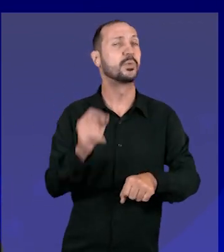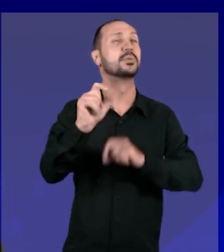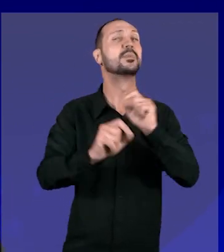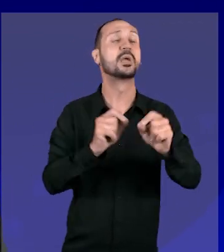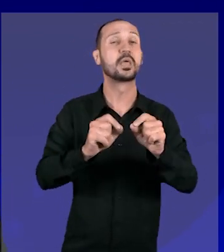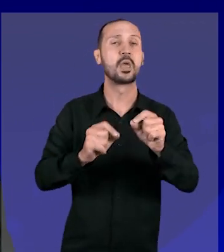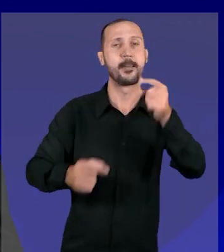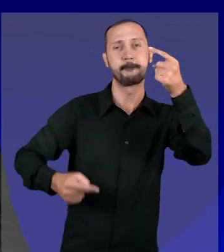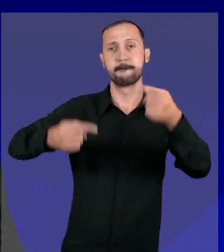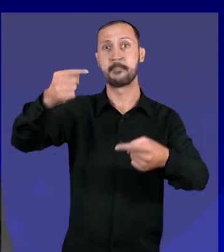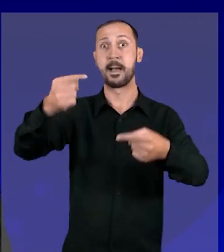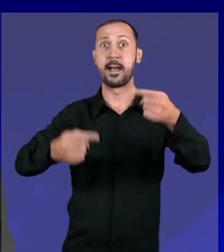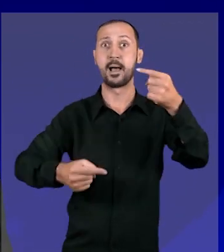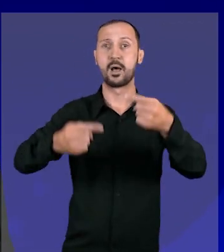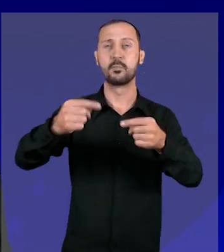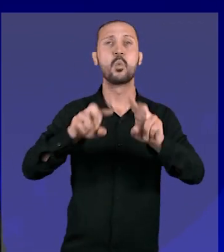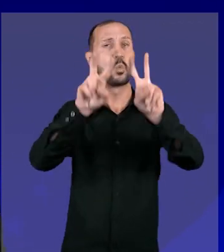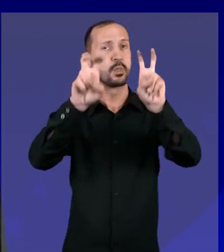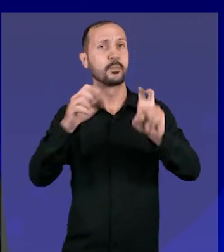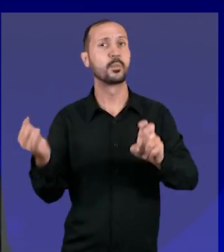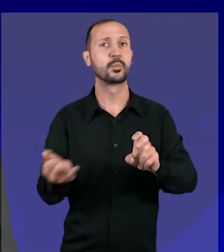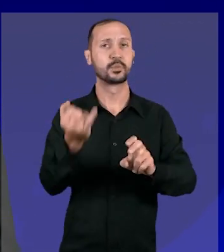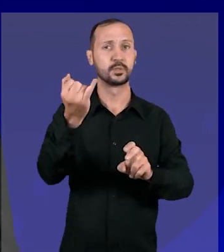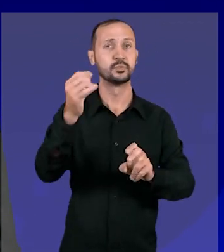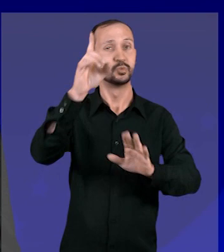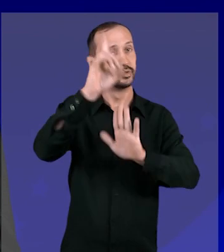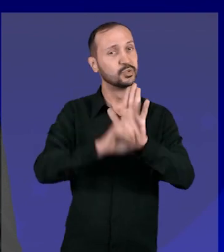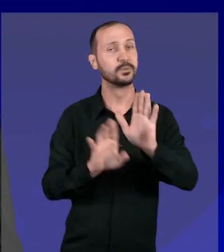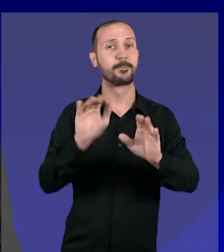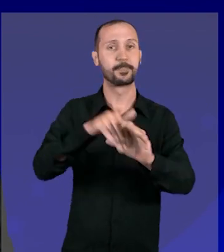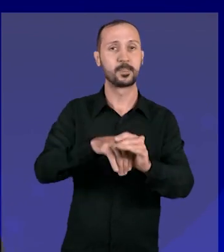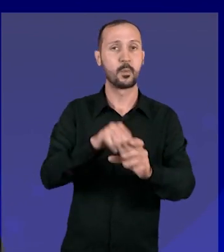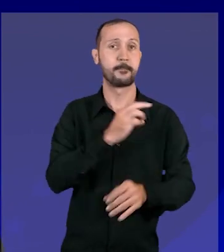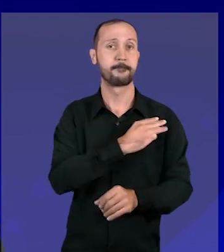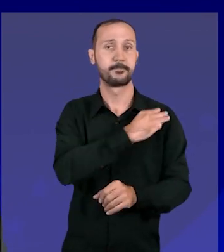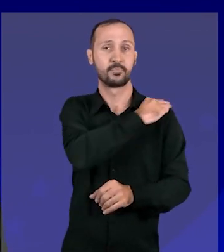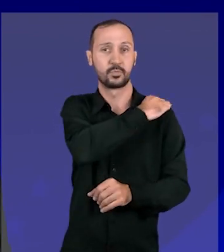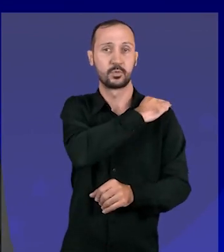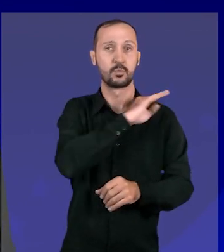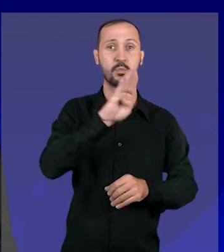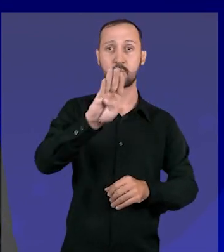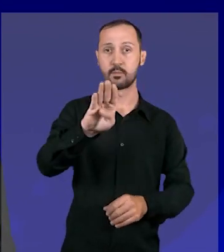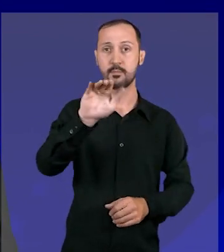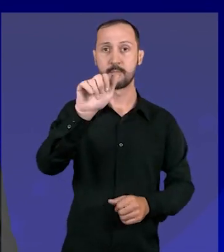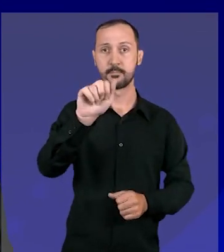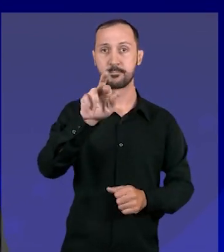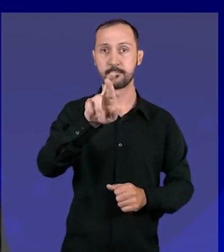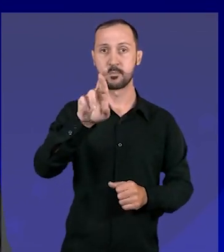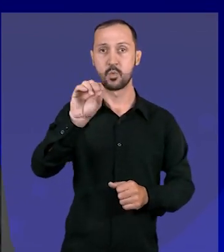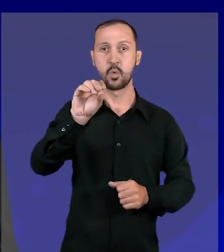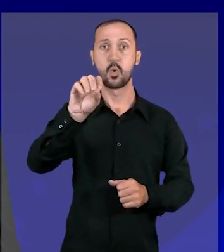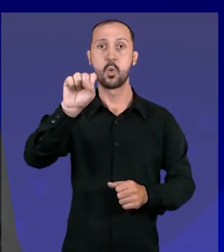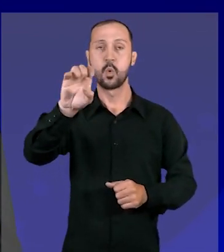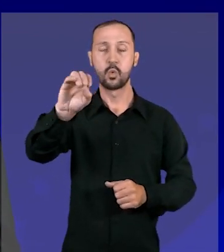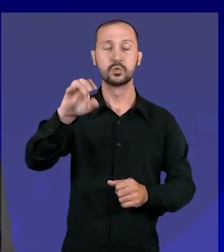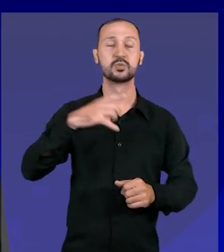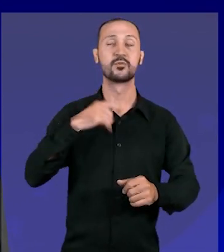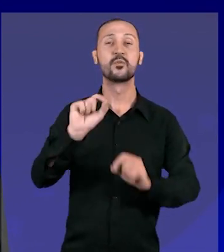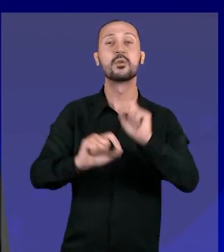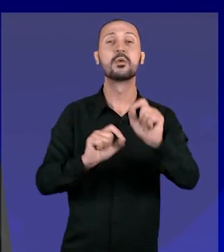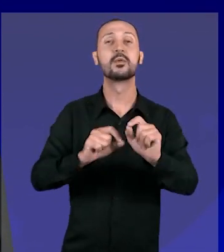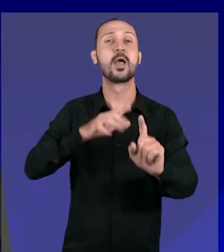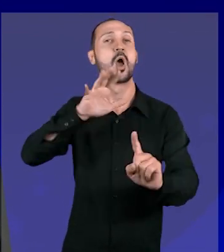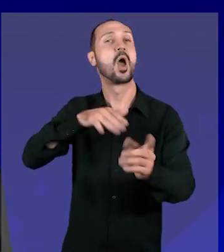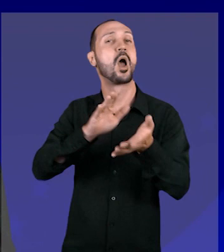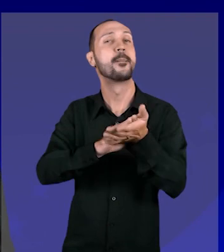espaço importante para discursos sobre temas atuais do direito eleitoral. O ministro do STF, Luiz Roberto Barroso, foi o grande